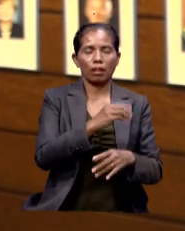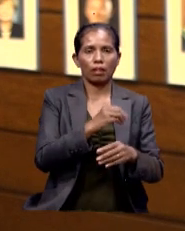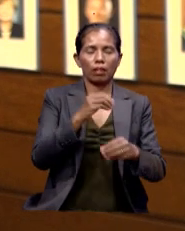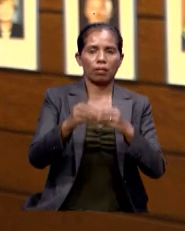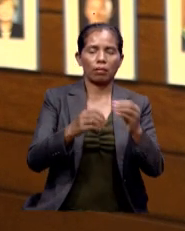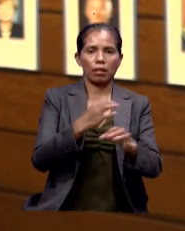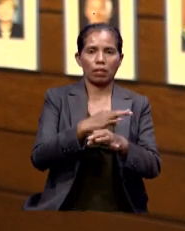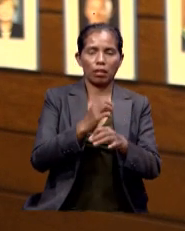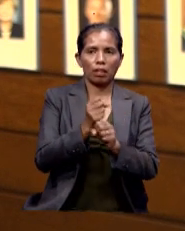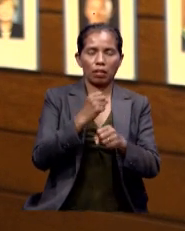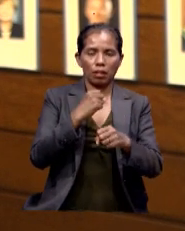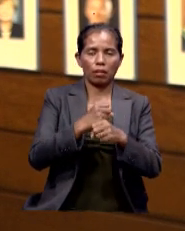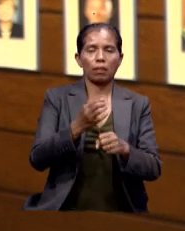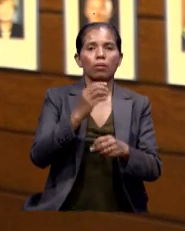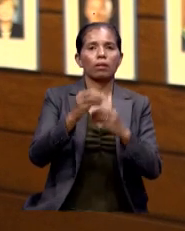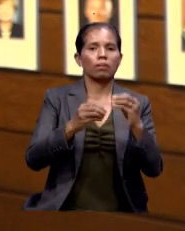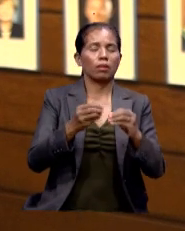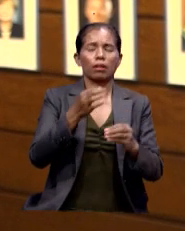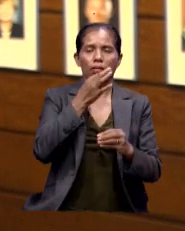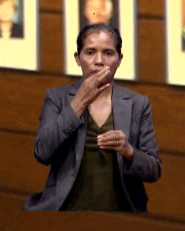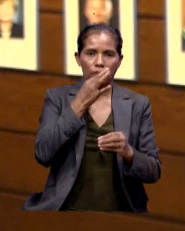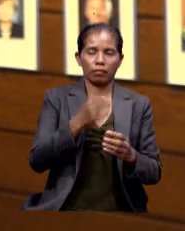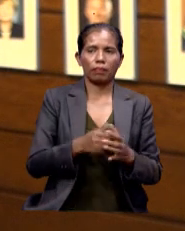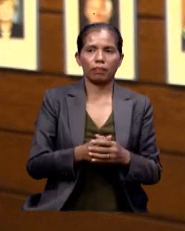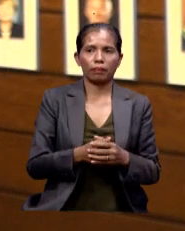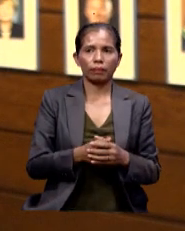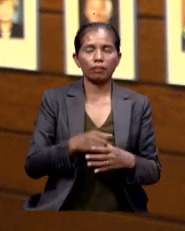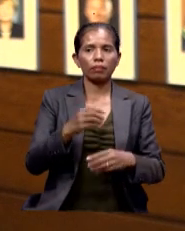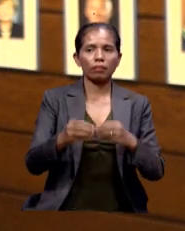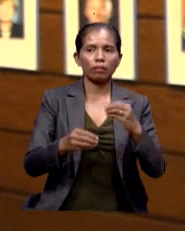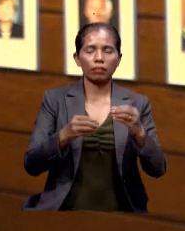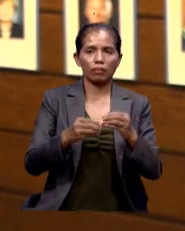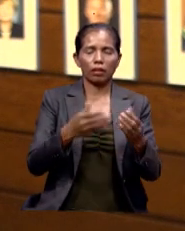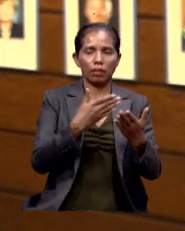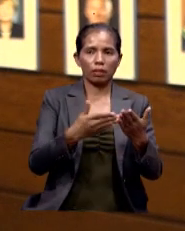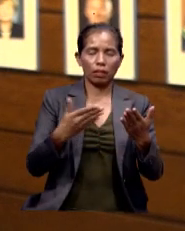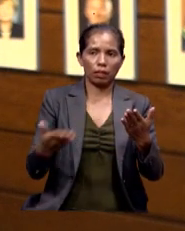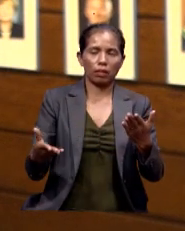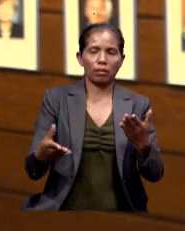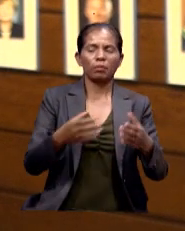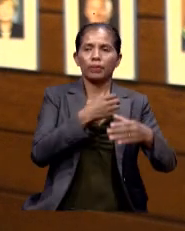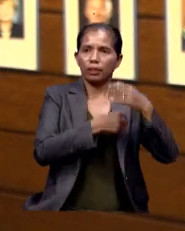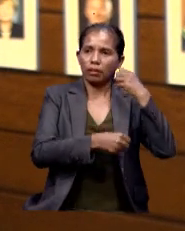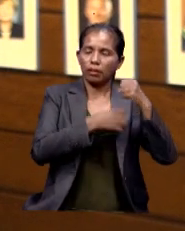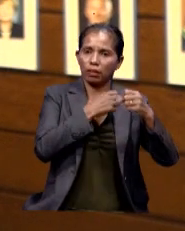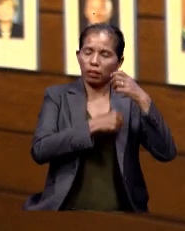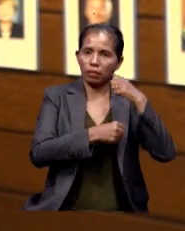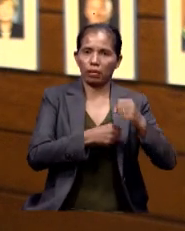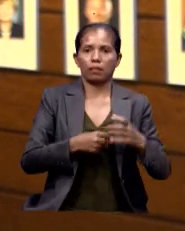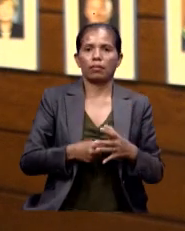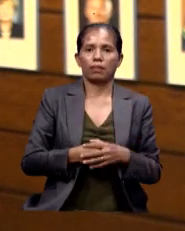ba alimentar. Haremos ba área pecuária, né? Produção leite, né? Susu bem